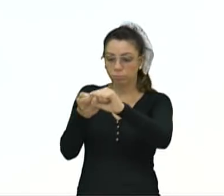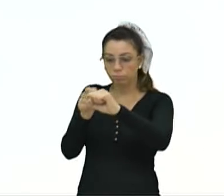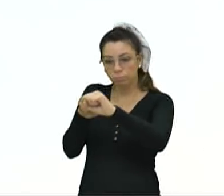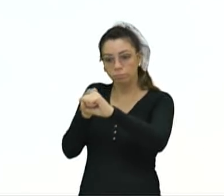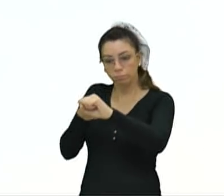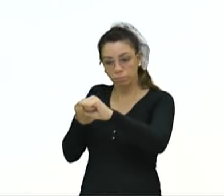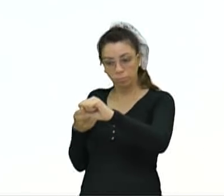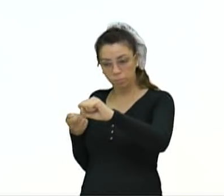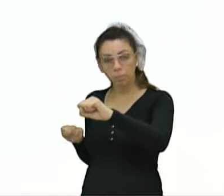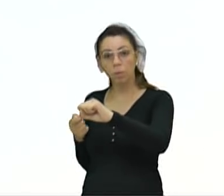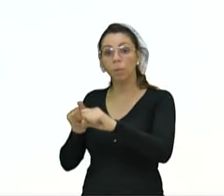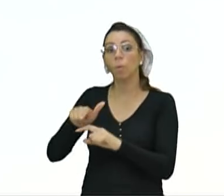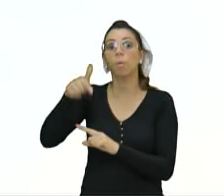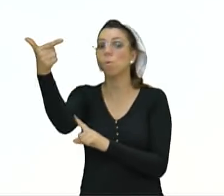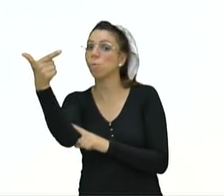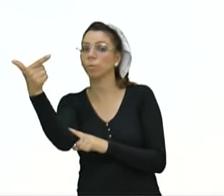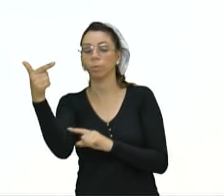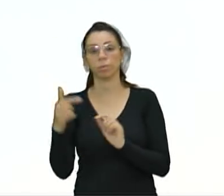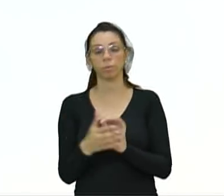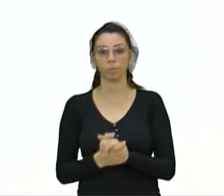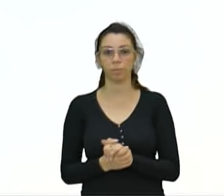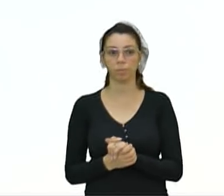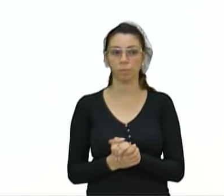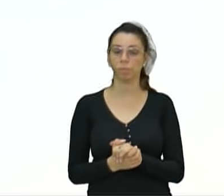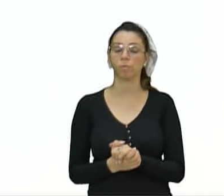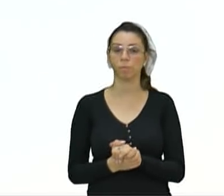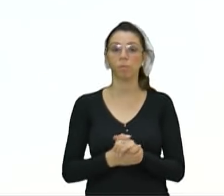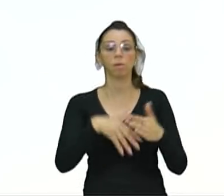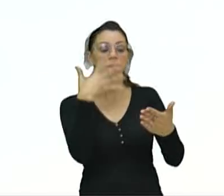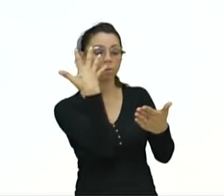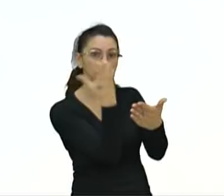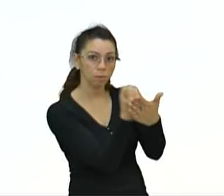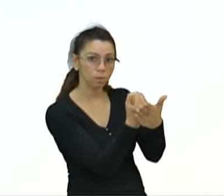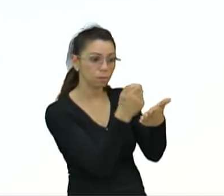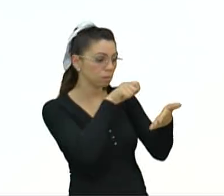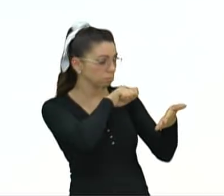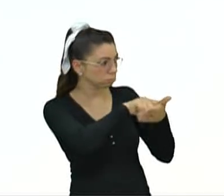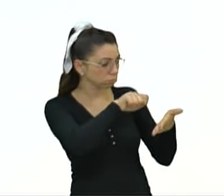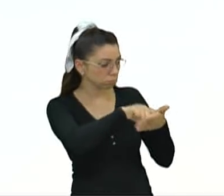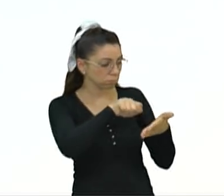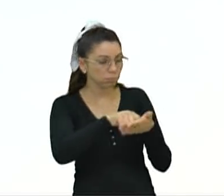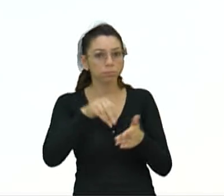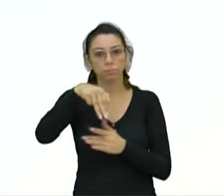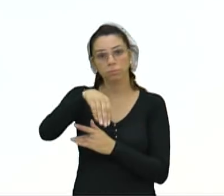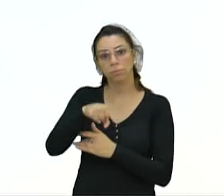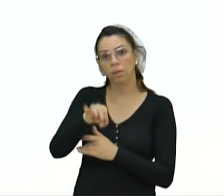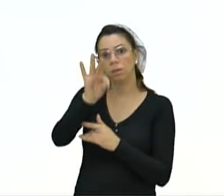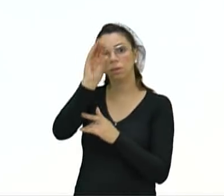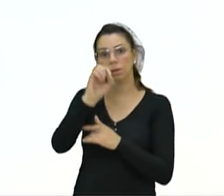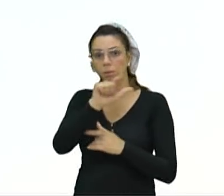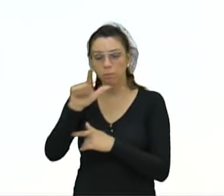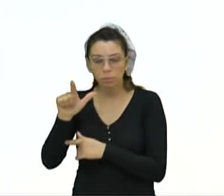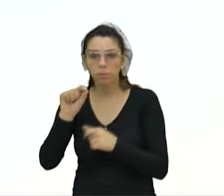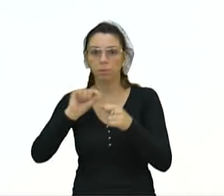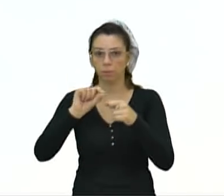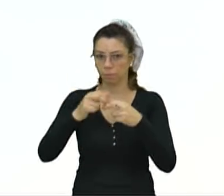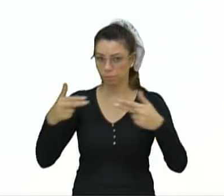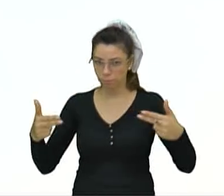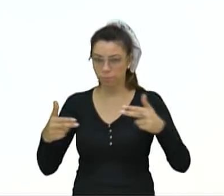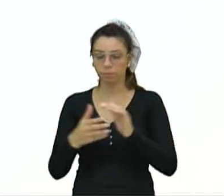outro parafuso da caixa. Tá bom? Registrando o metal do qual é feito, também foi